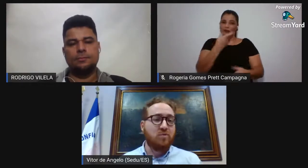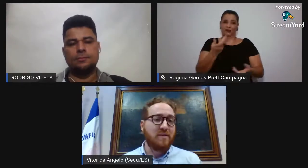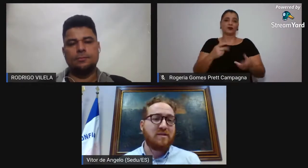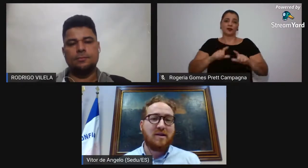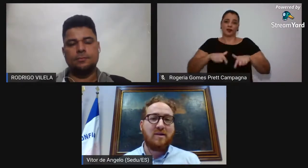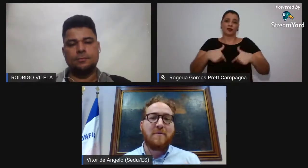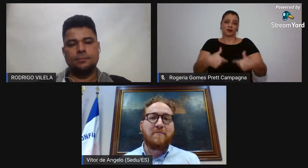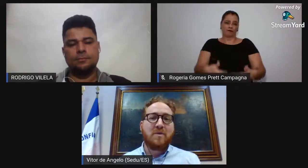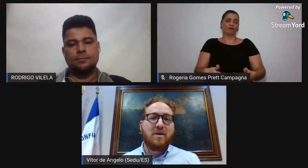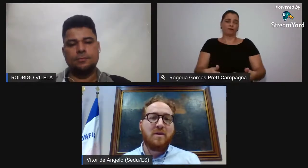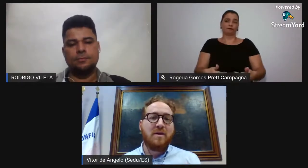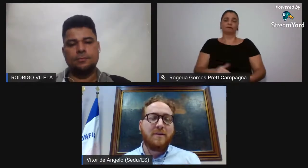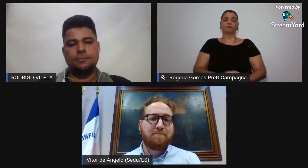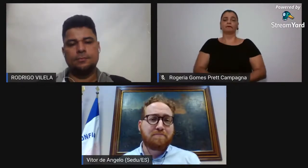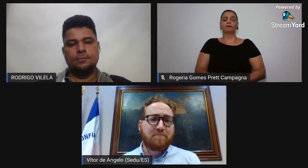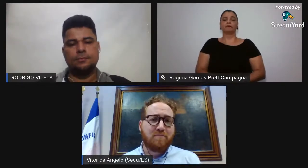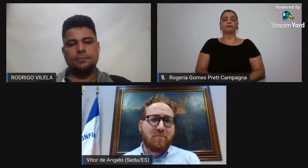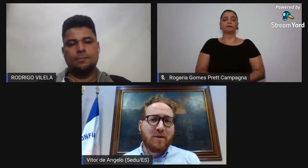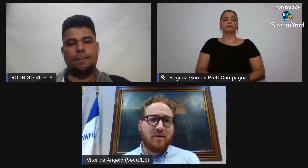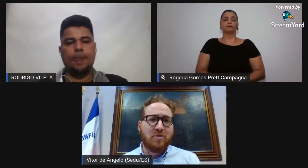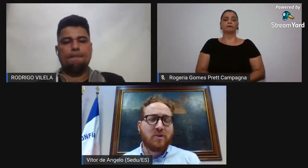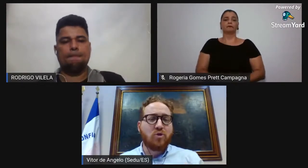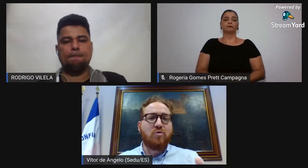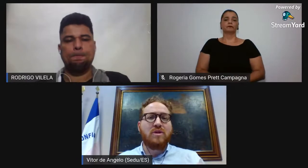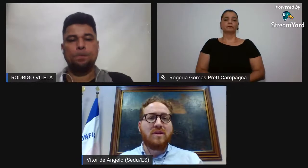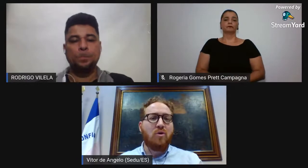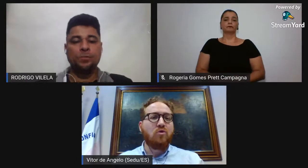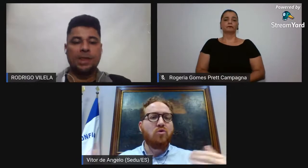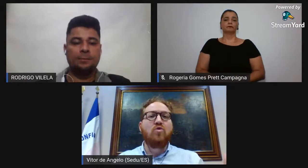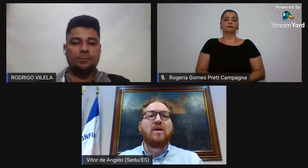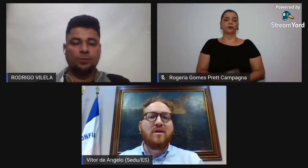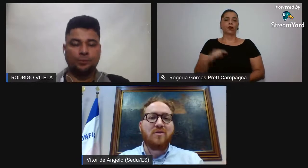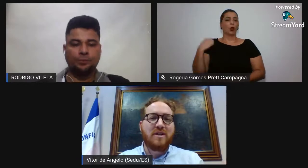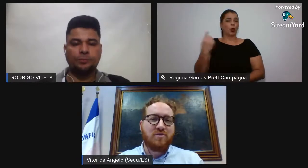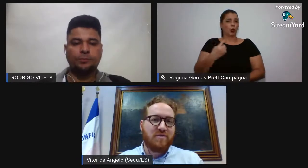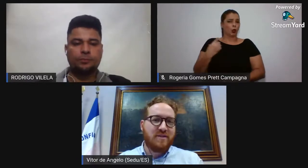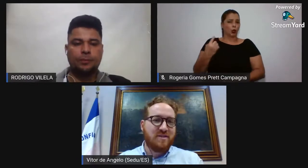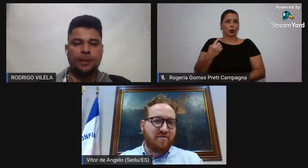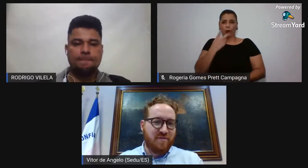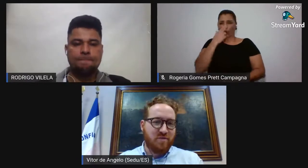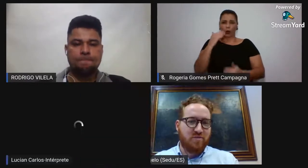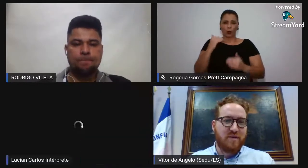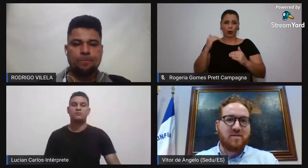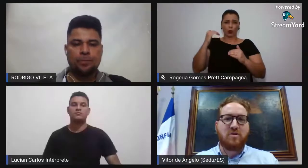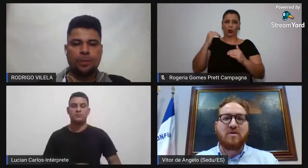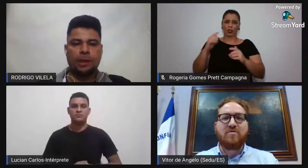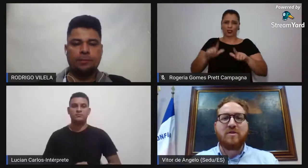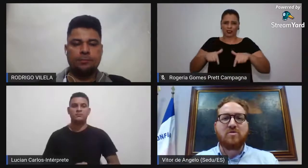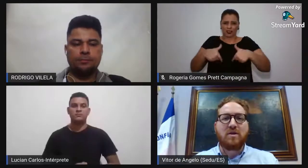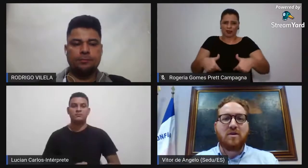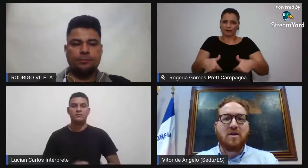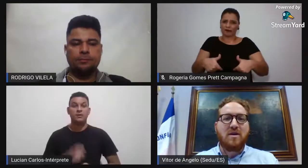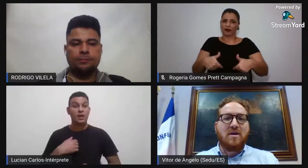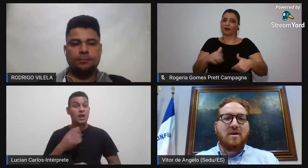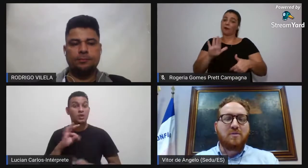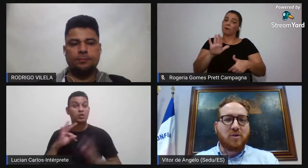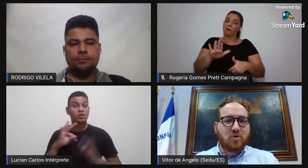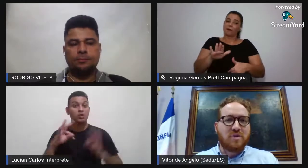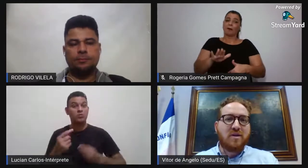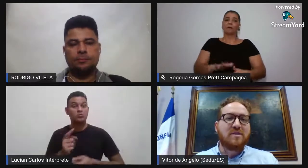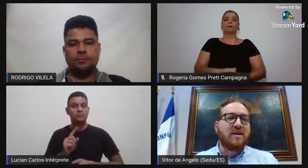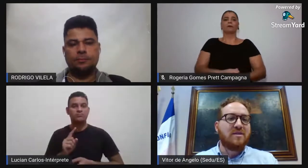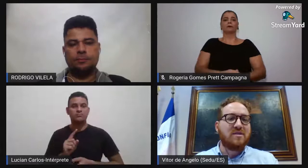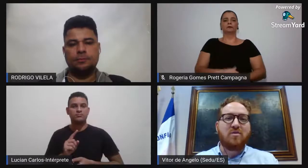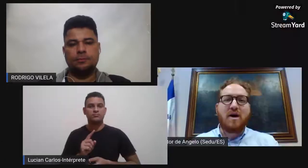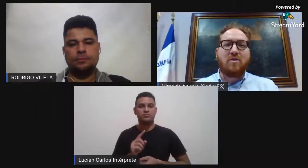desafio. Eu gosto de pensar que não é todo mundo que está à altura, não, né, de viver desafios, mas eu tenho visto aqui que as